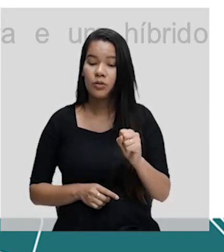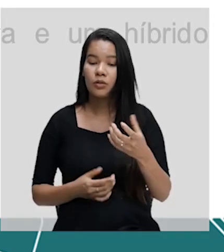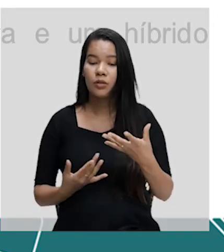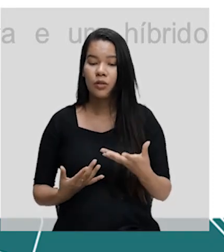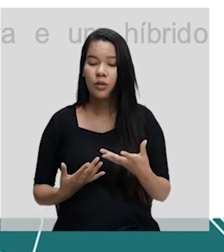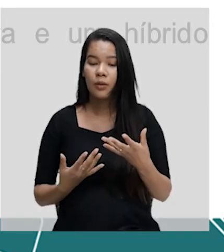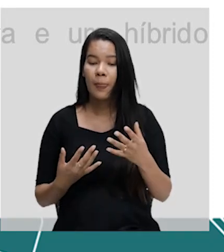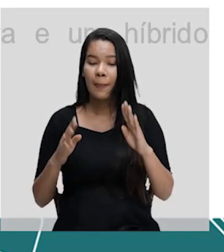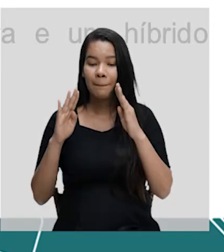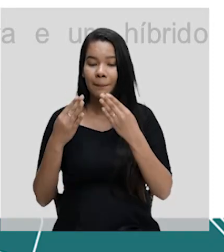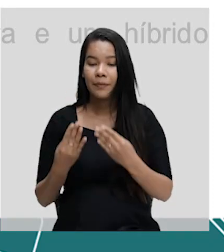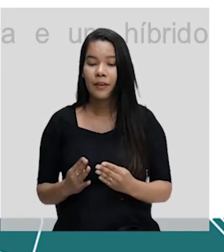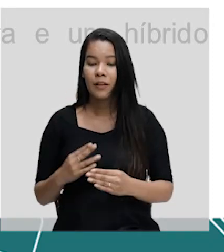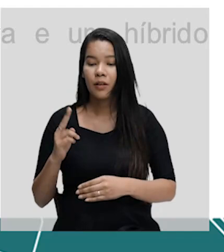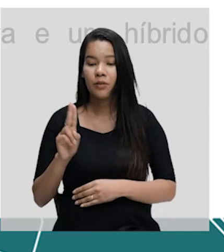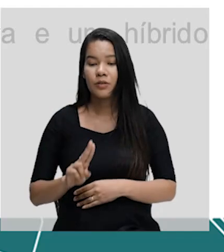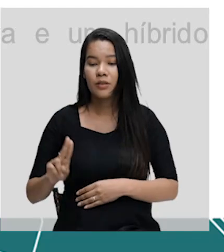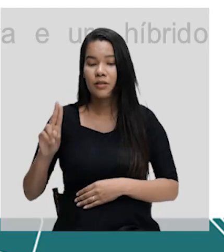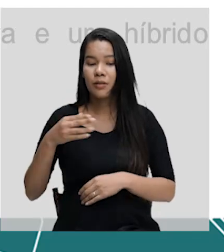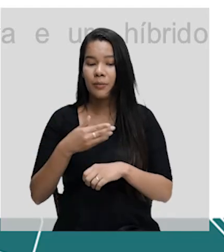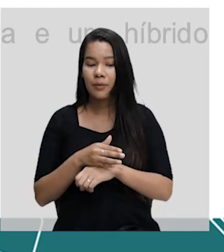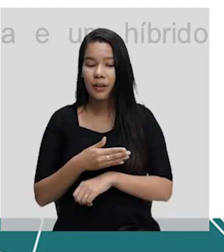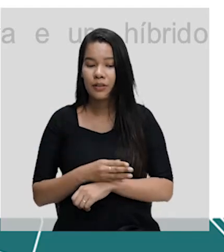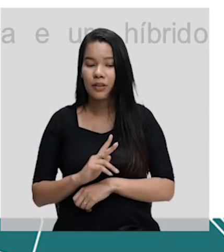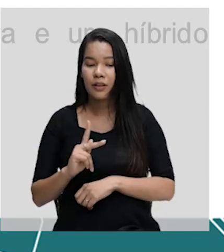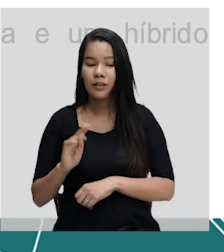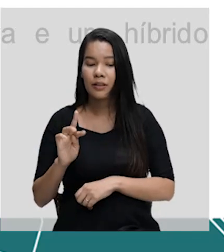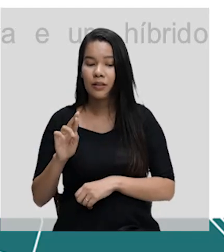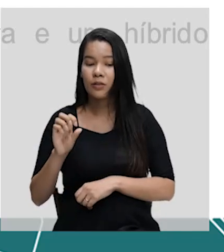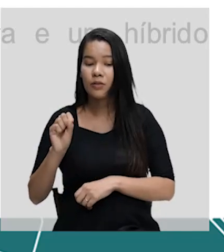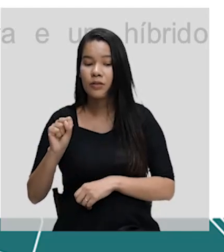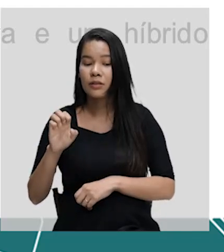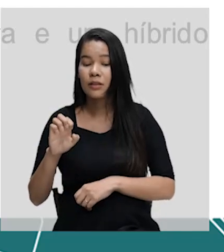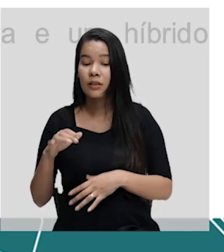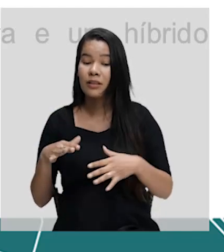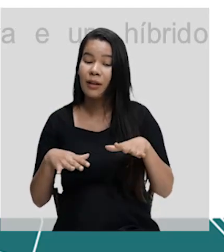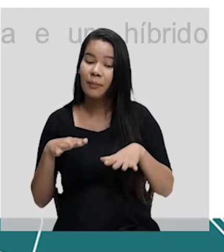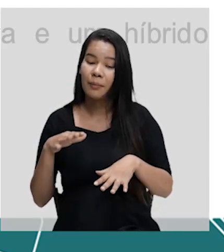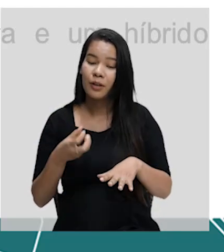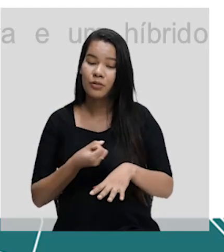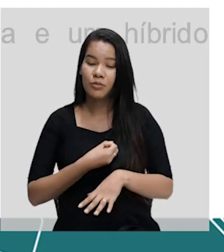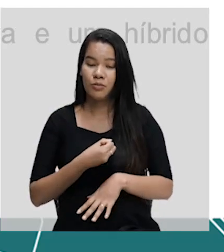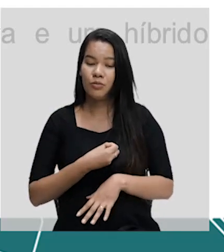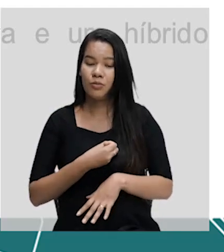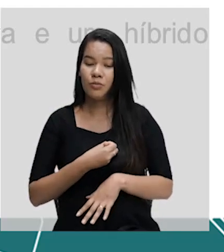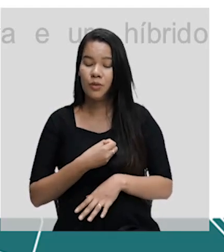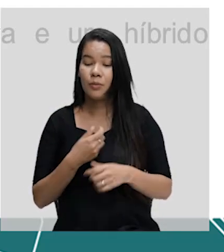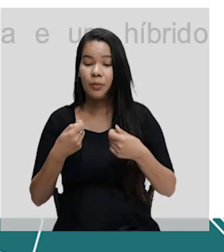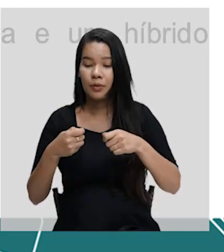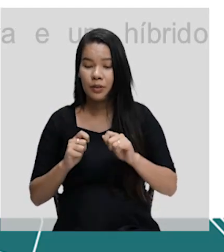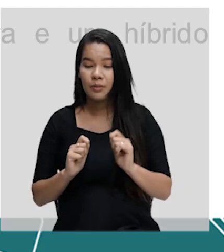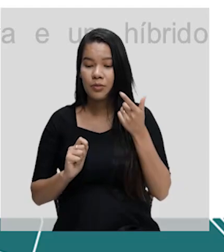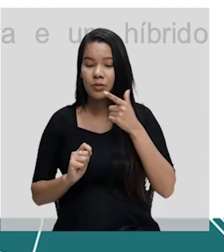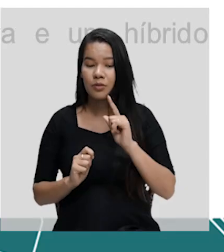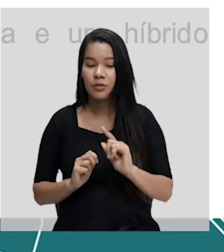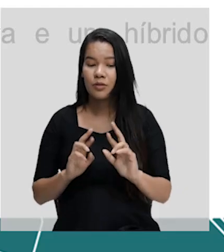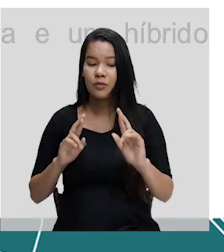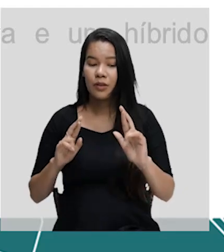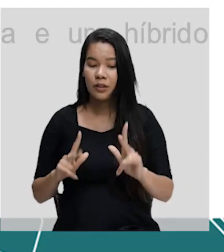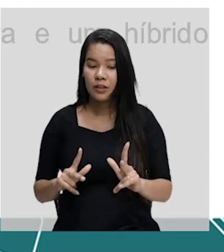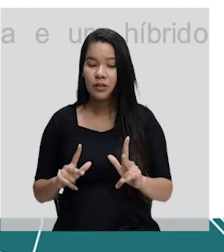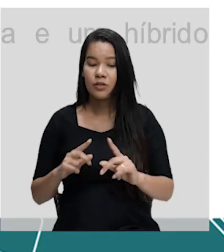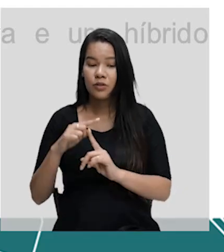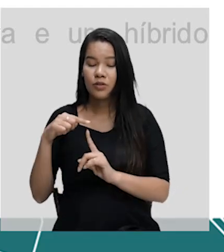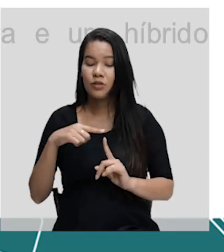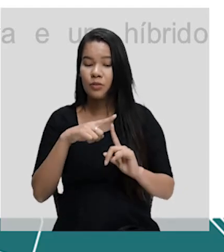dependendo do número de genitores utilizados, podemos obter diferentes tipos de híbridos, mas de modo geral